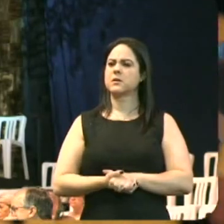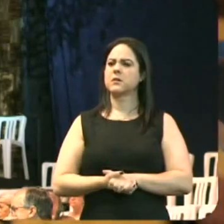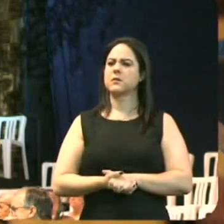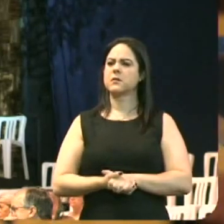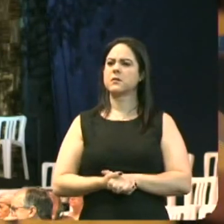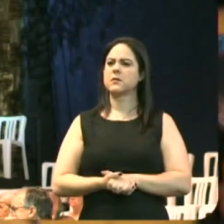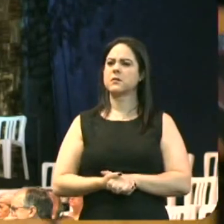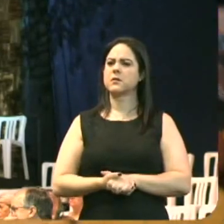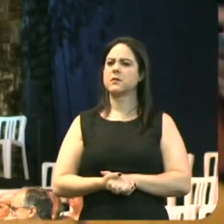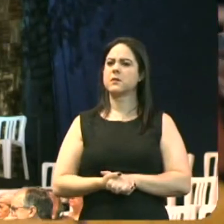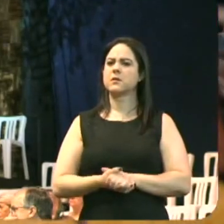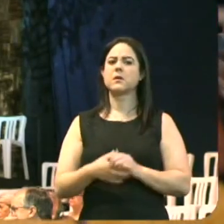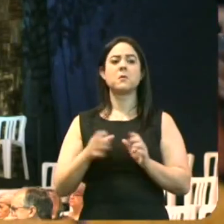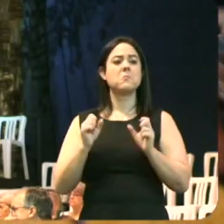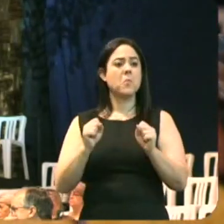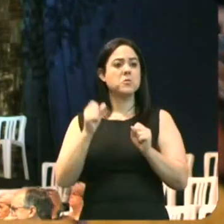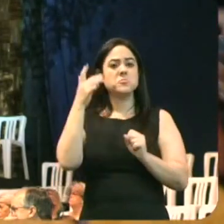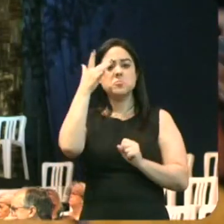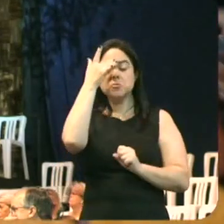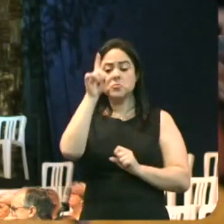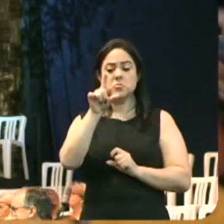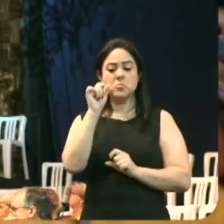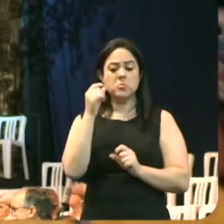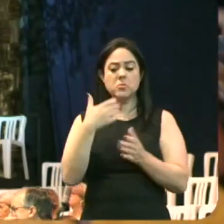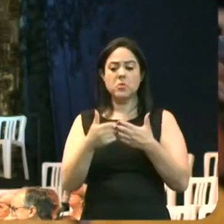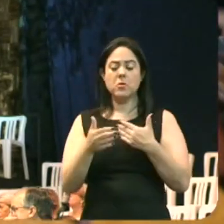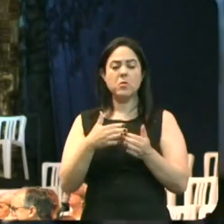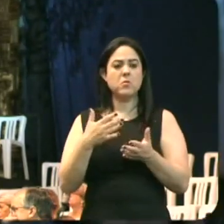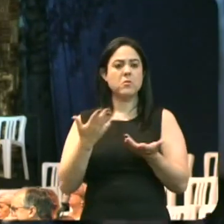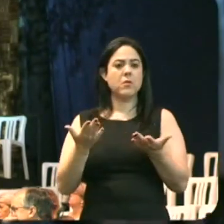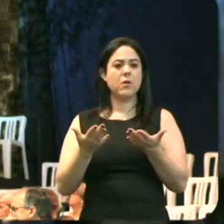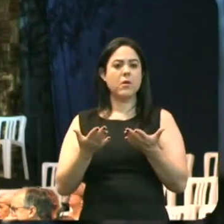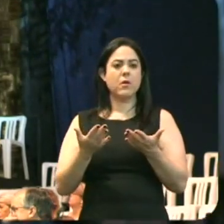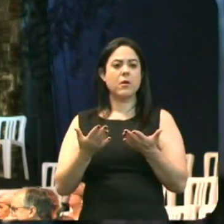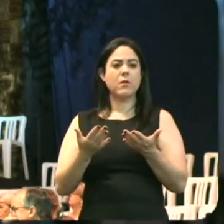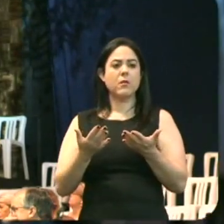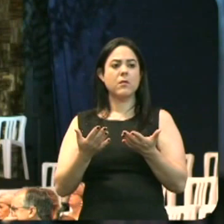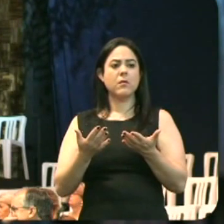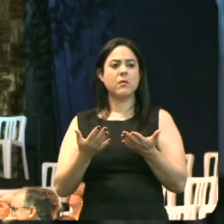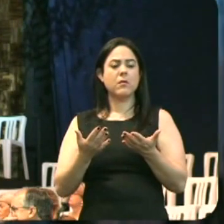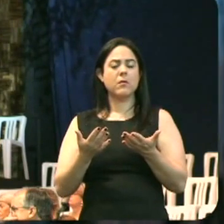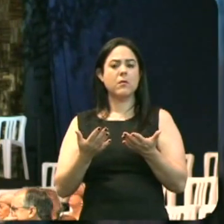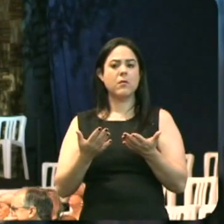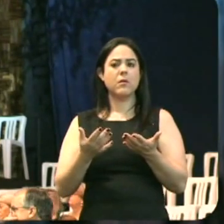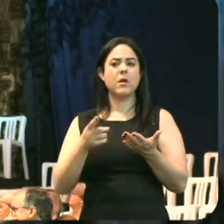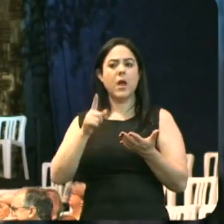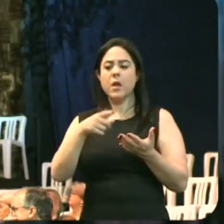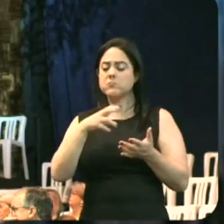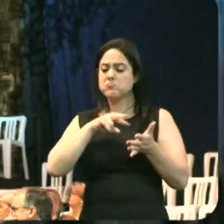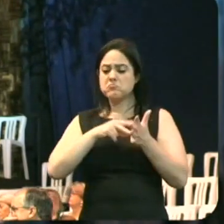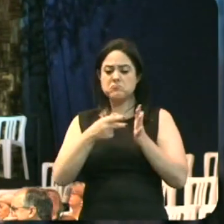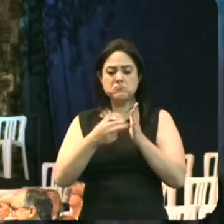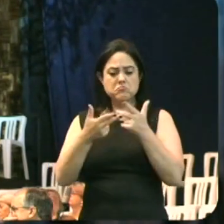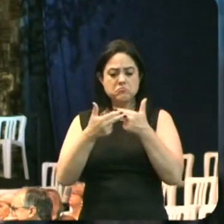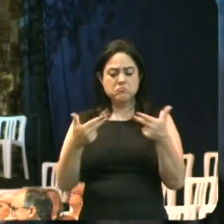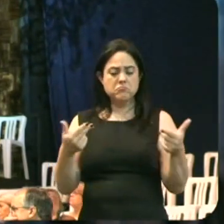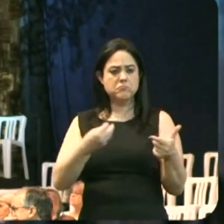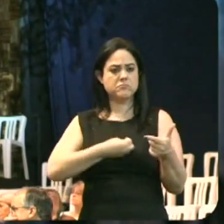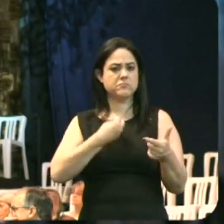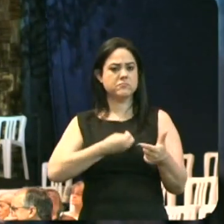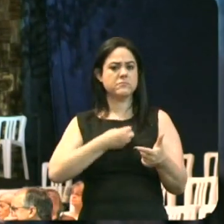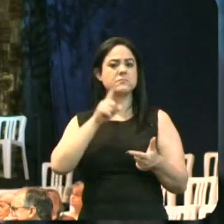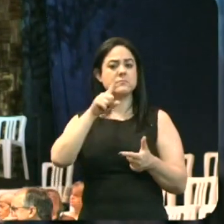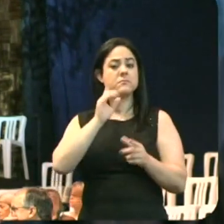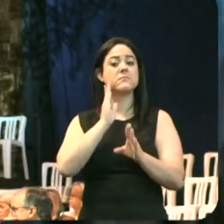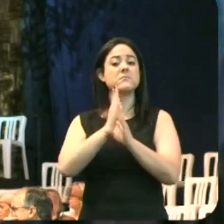o homem pode escolher o rumo da vida dele, para um lado ou para o outro. Em qualquer sentido. E